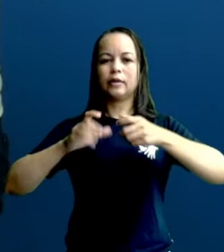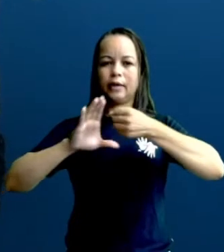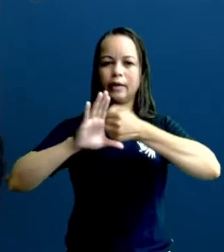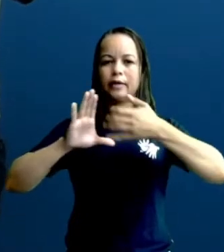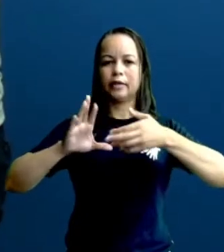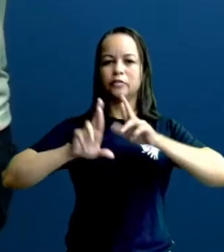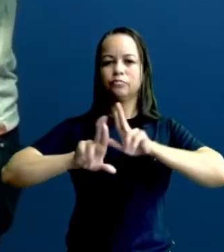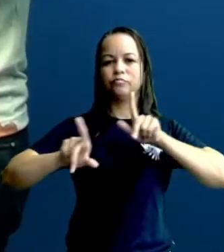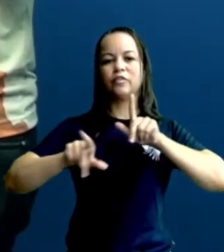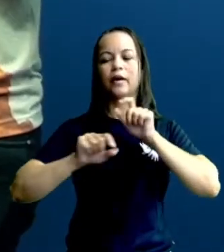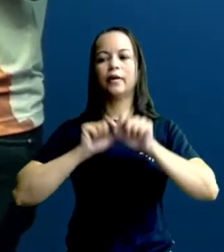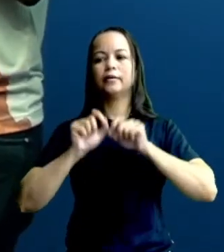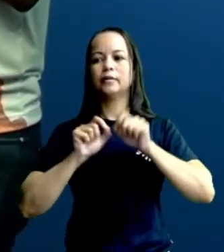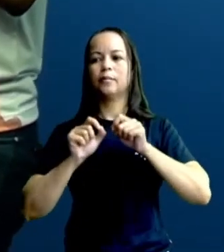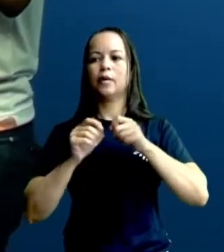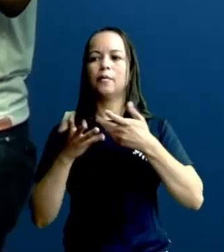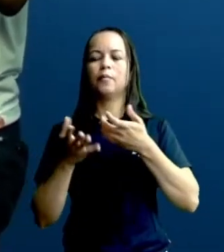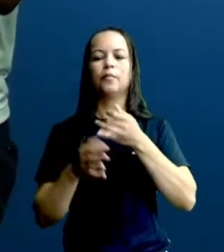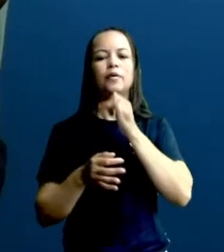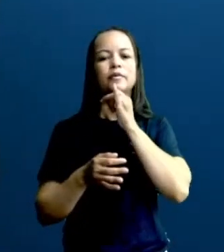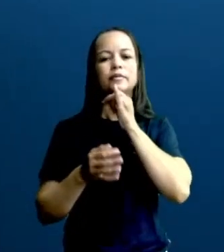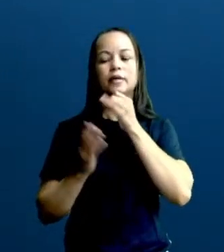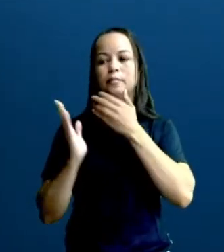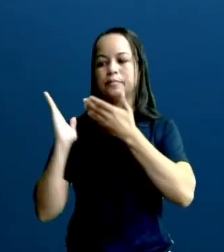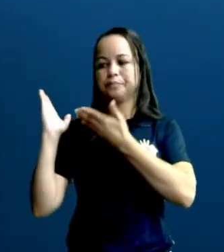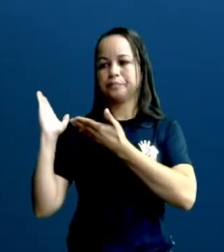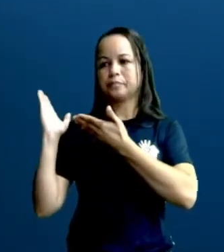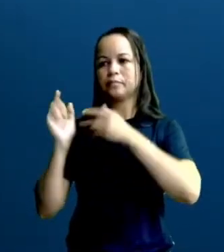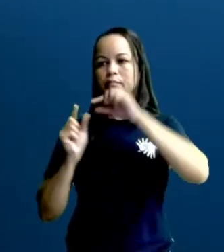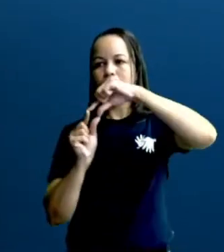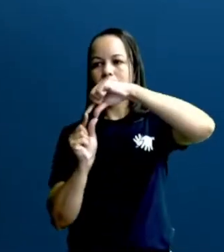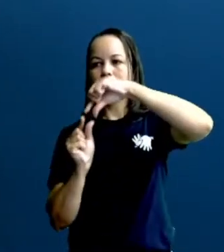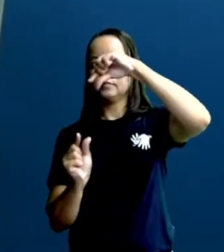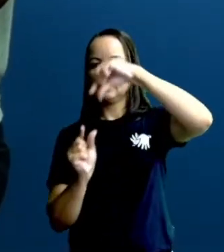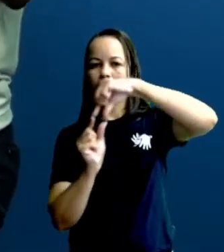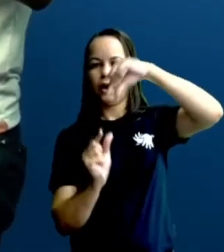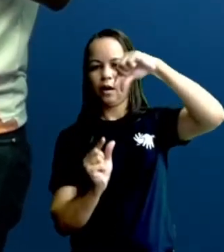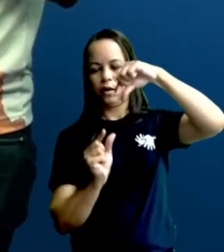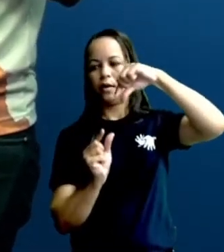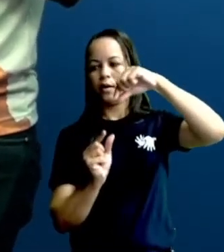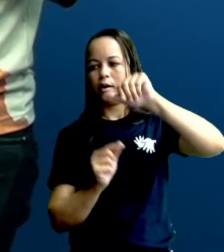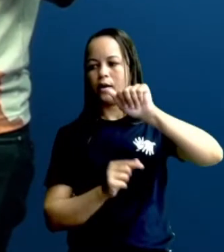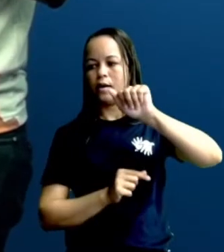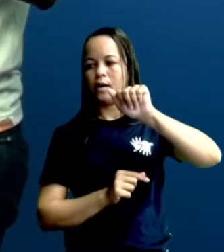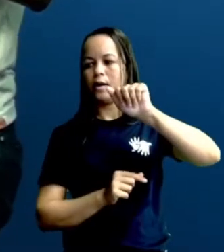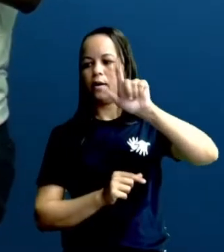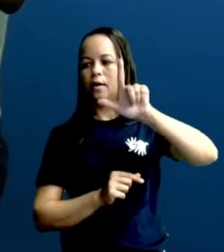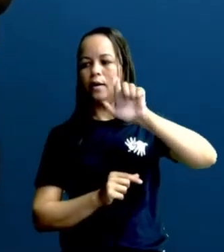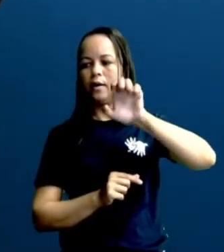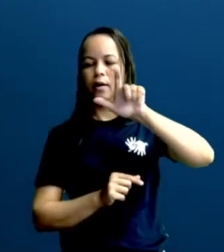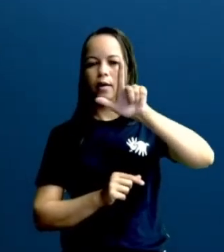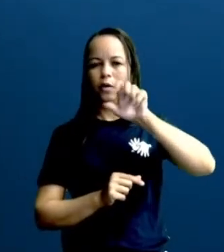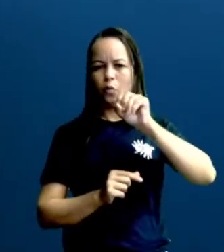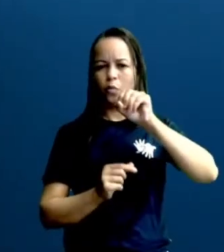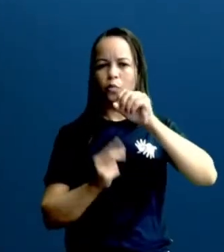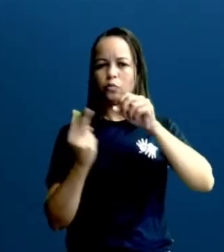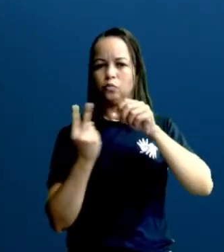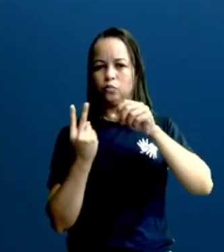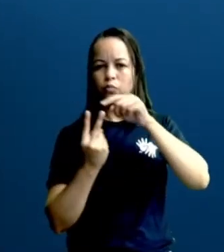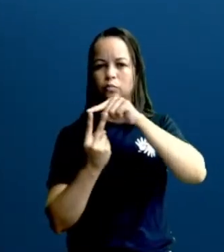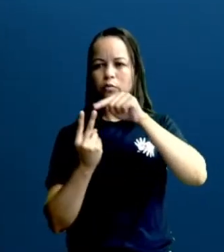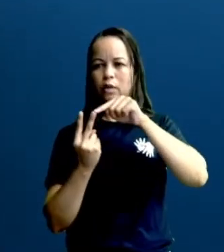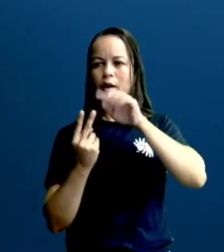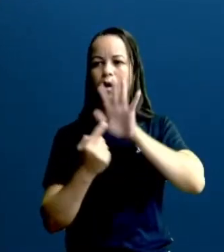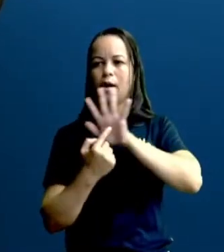diferentes, como por exemplo, nesse par de alelos aqui, cada parzinho desse aqui representa, por